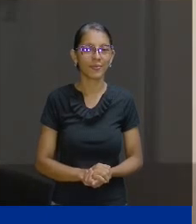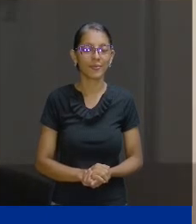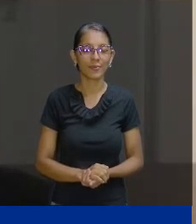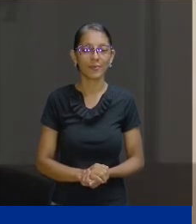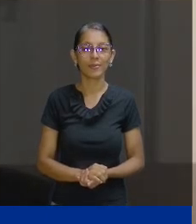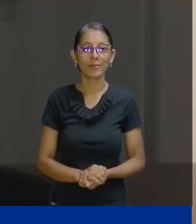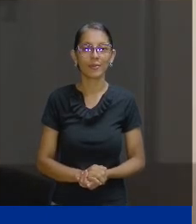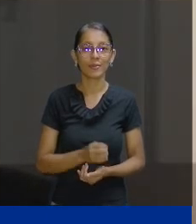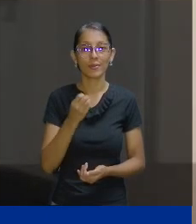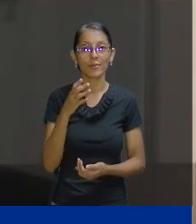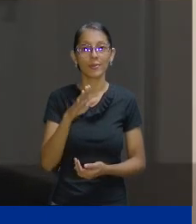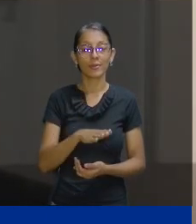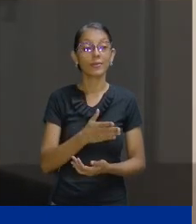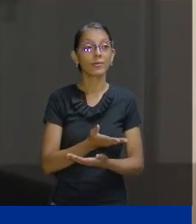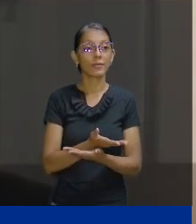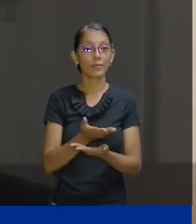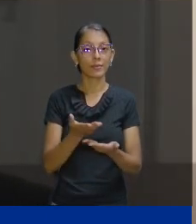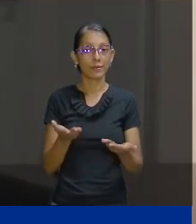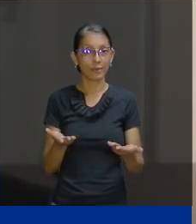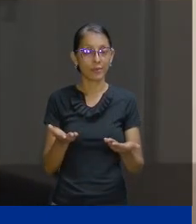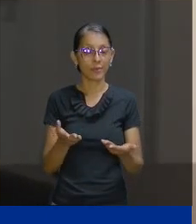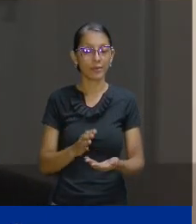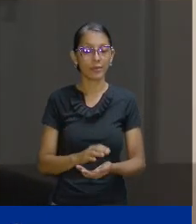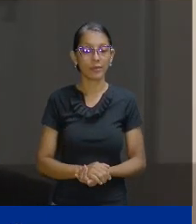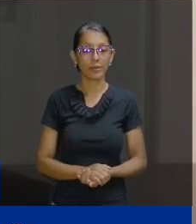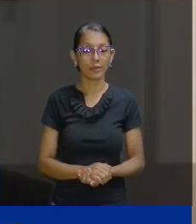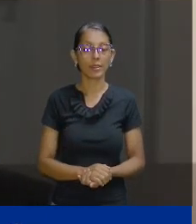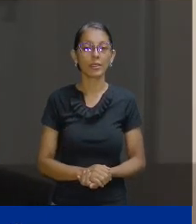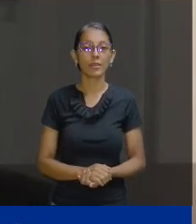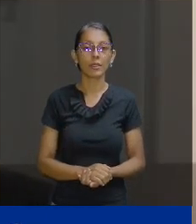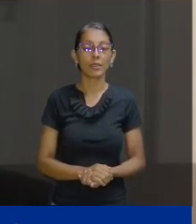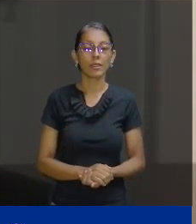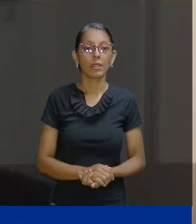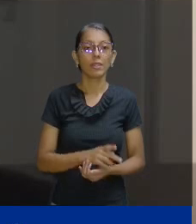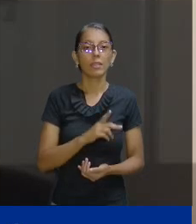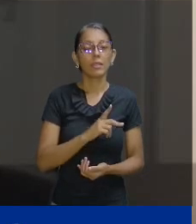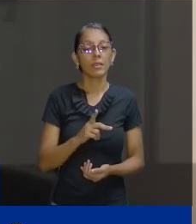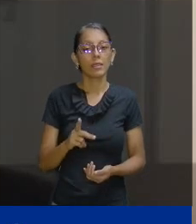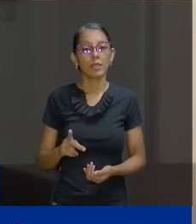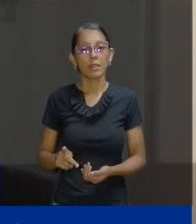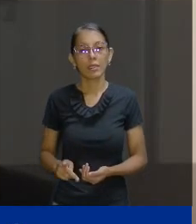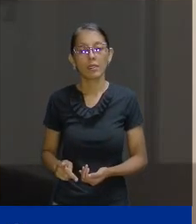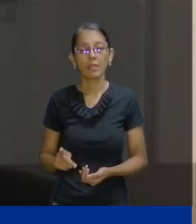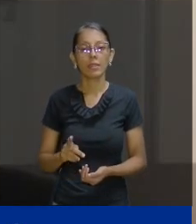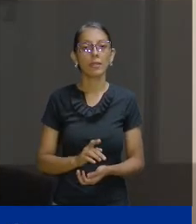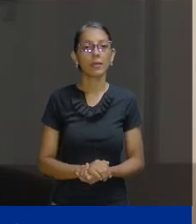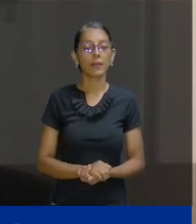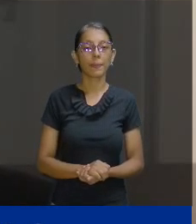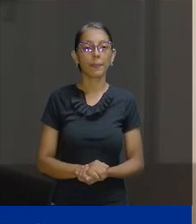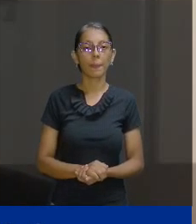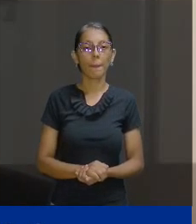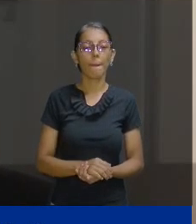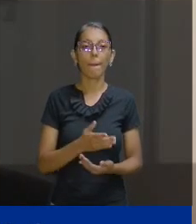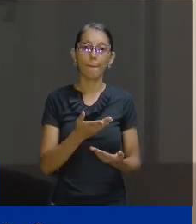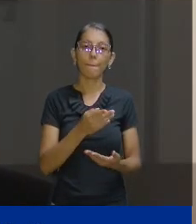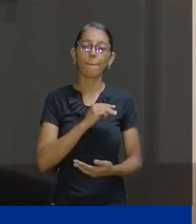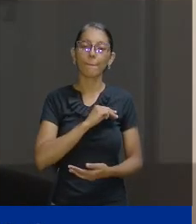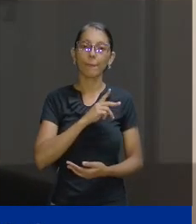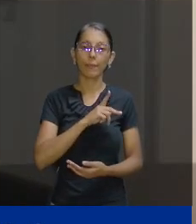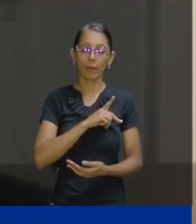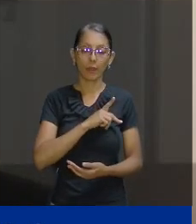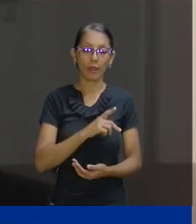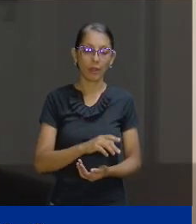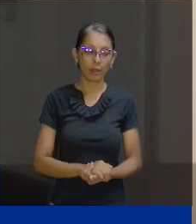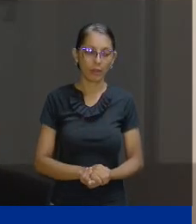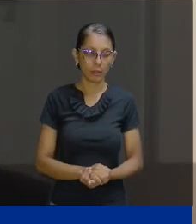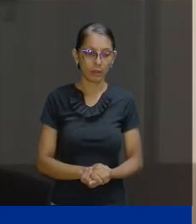Muito boa tarde a todos. Então, mais uma vez, excelentíssimo senhor desembargador presidente, digna representante do Ministério Público, que me antecedeu